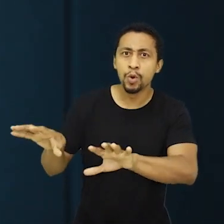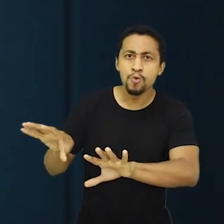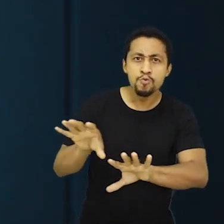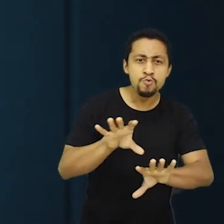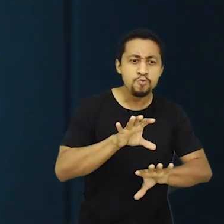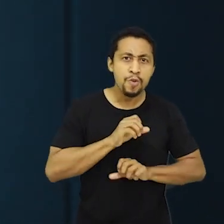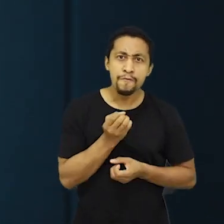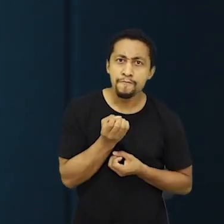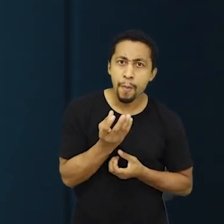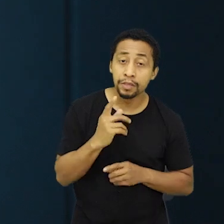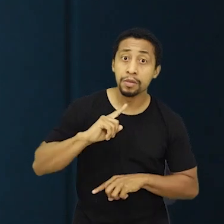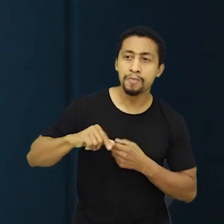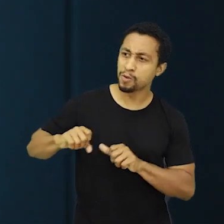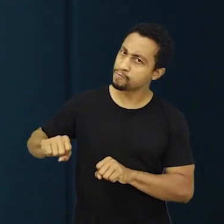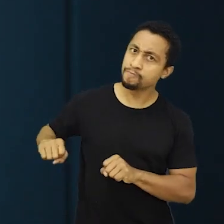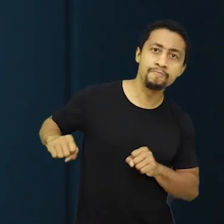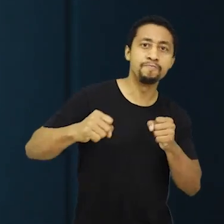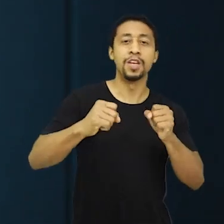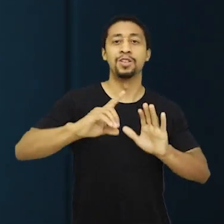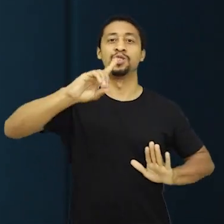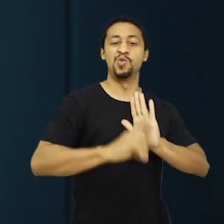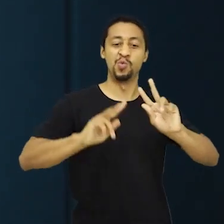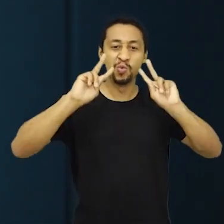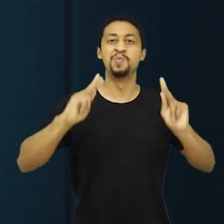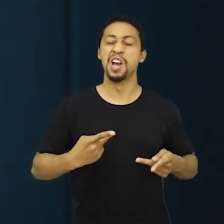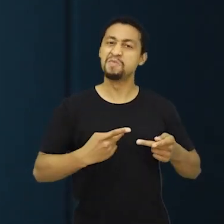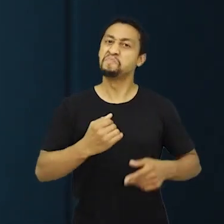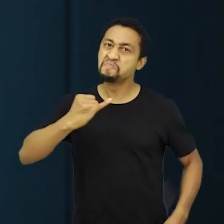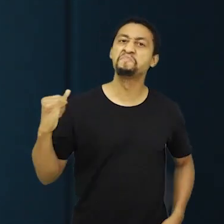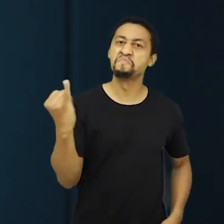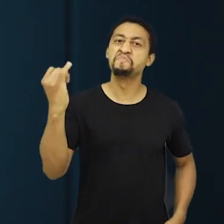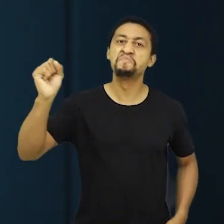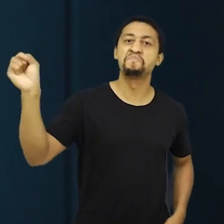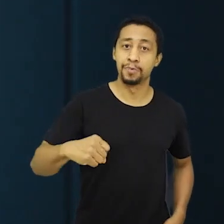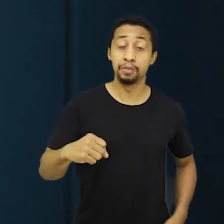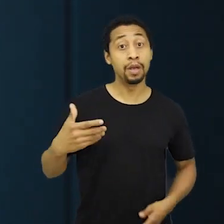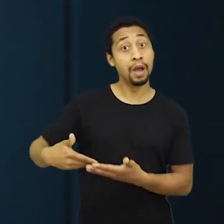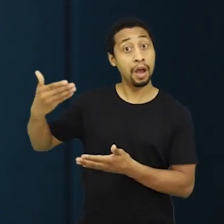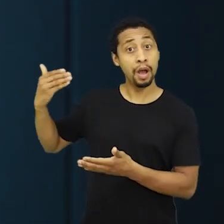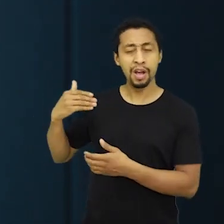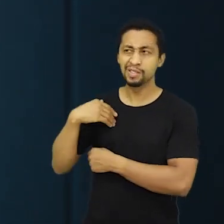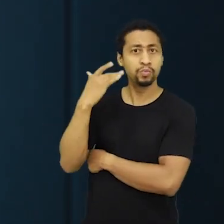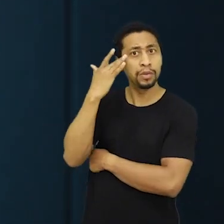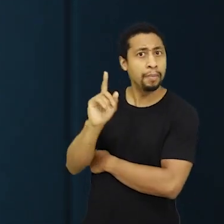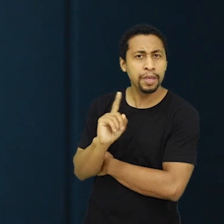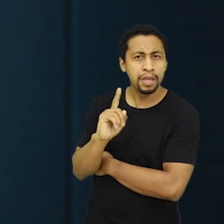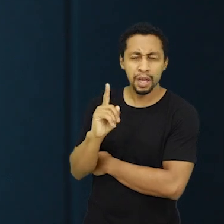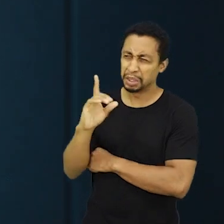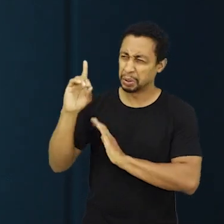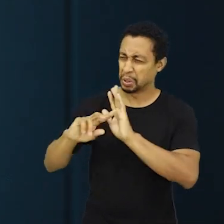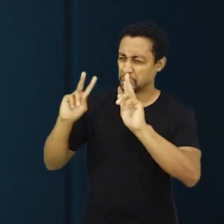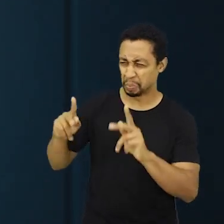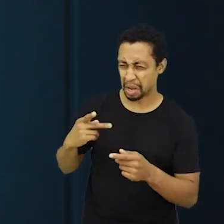muitas vezes elas reproduziam aquela lógica de que os direitos humanos só aparecem para